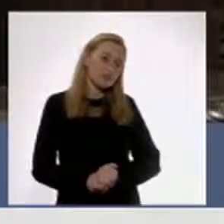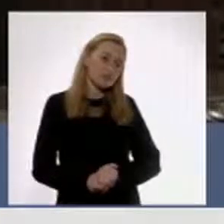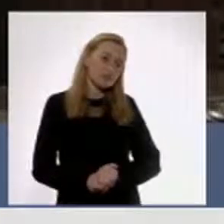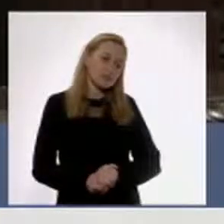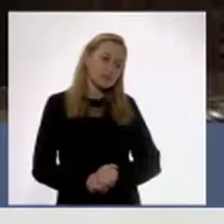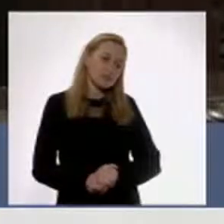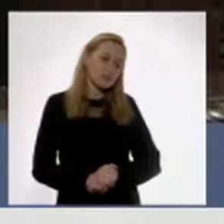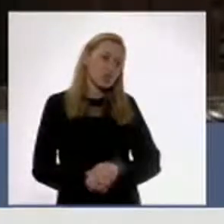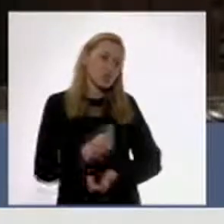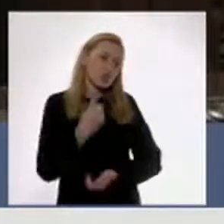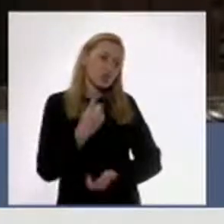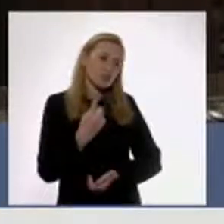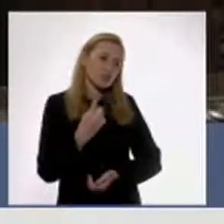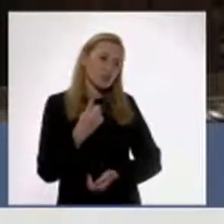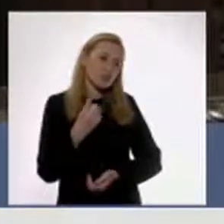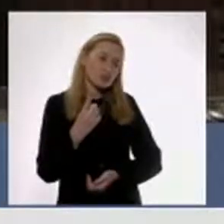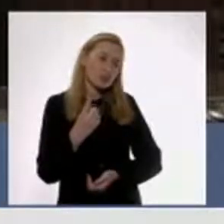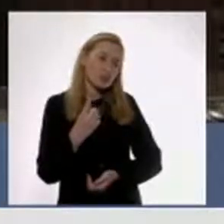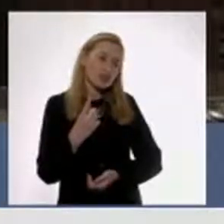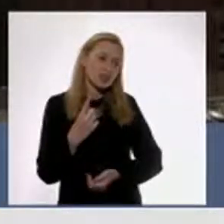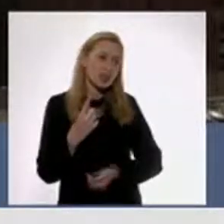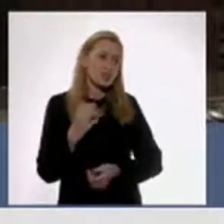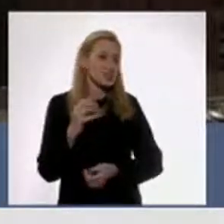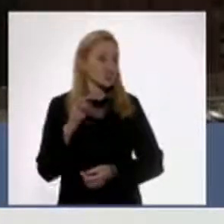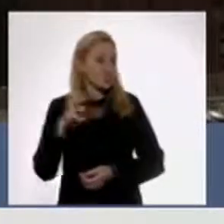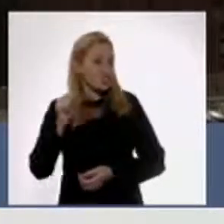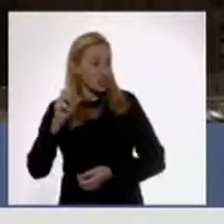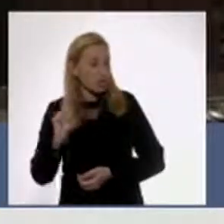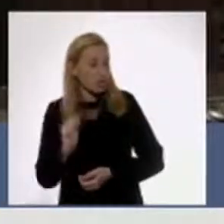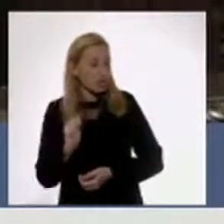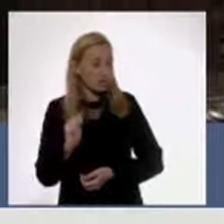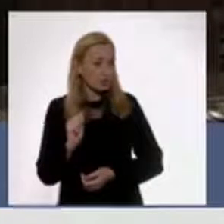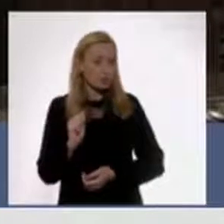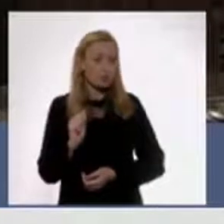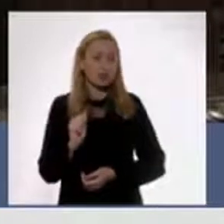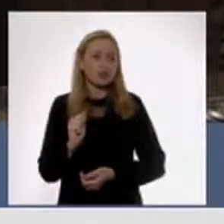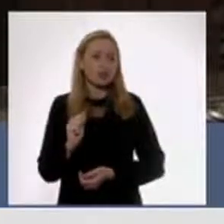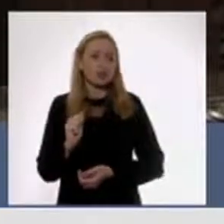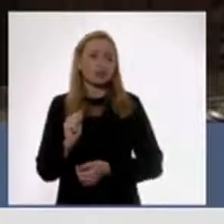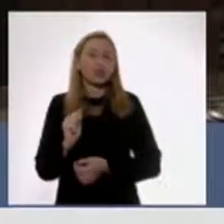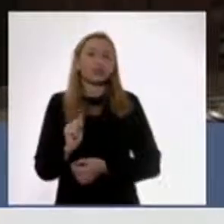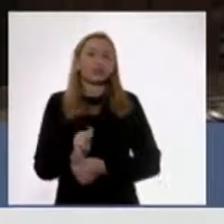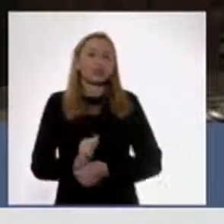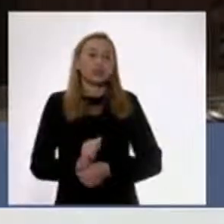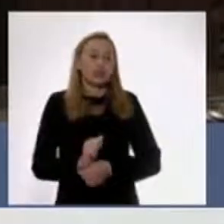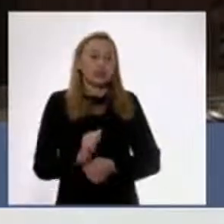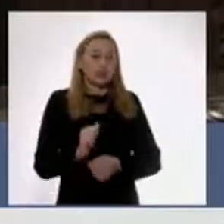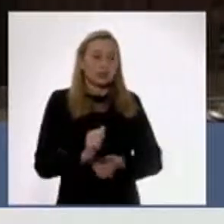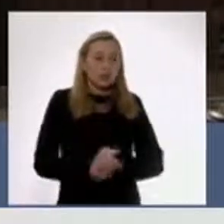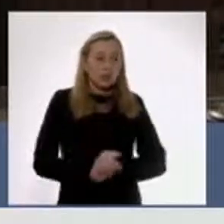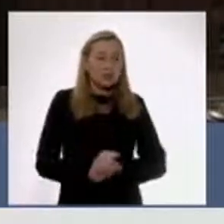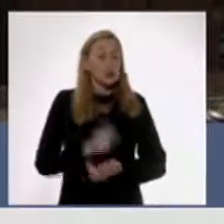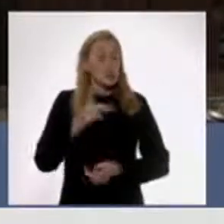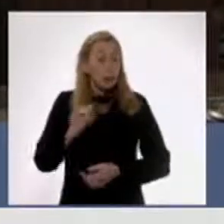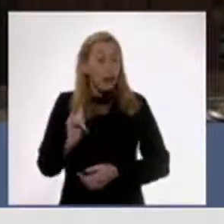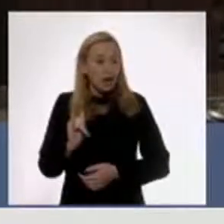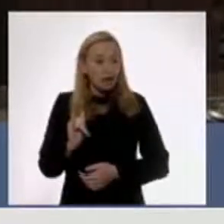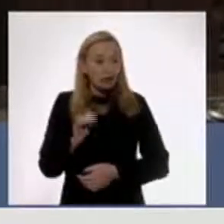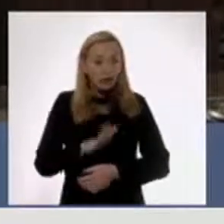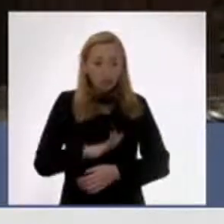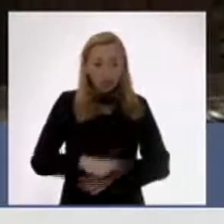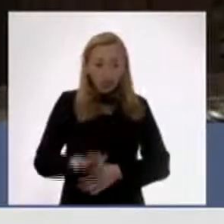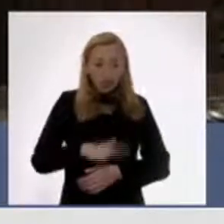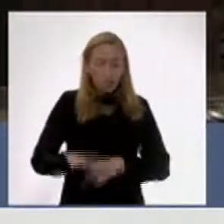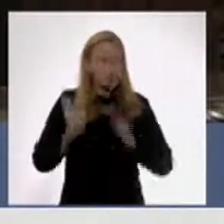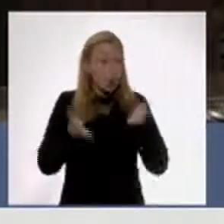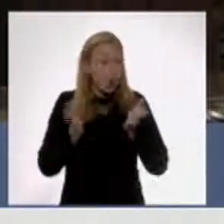Um deles, estagiário da Eletrobras, com futuro promissor, pai de uma criança, hoje adolescente, com toda